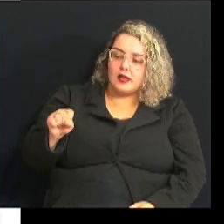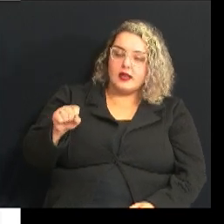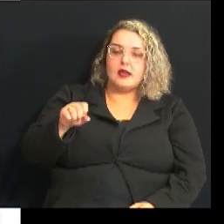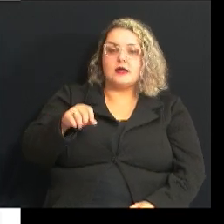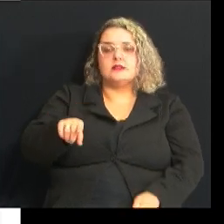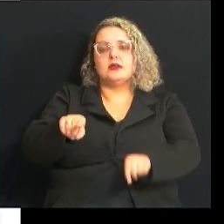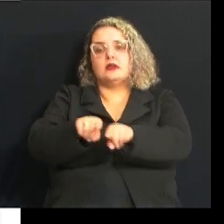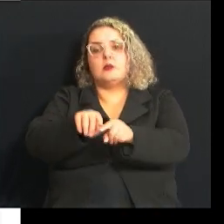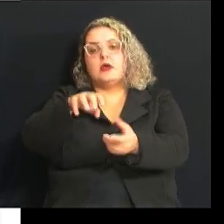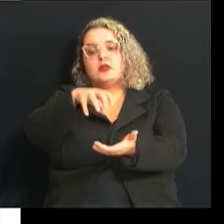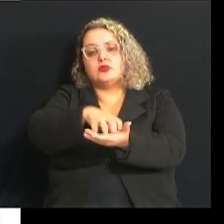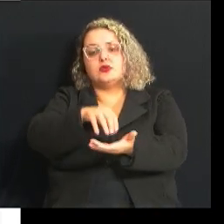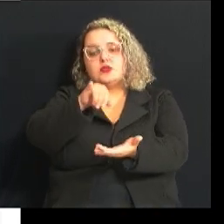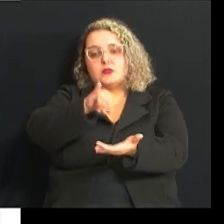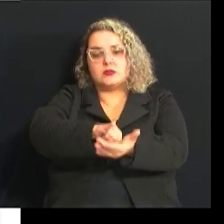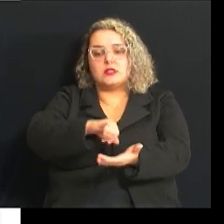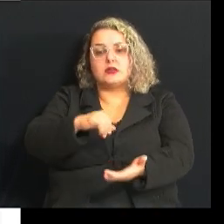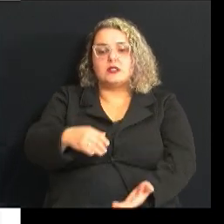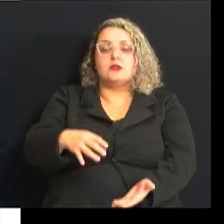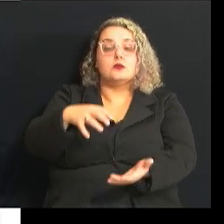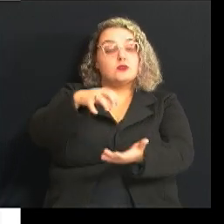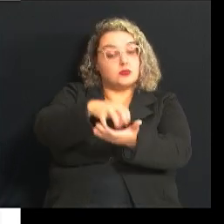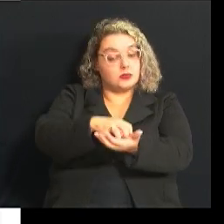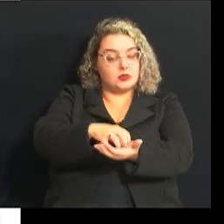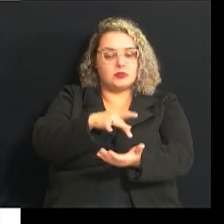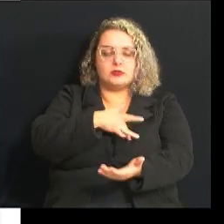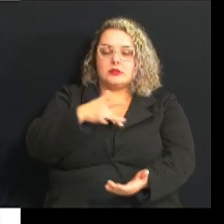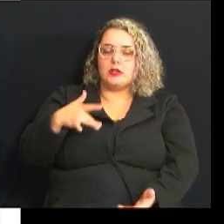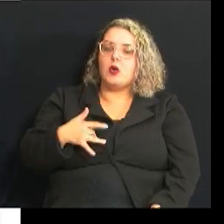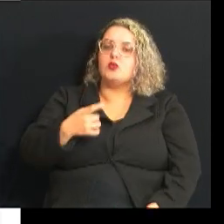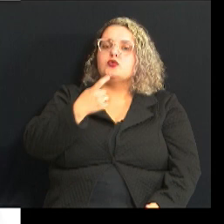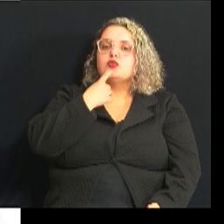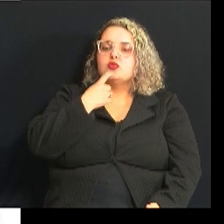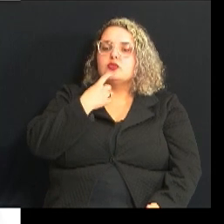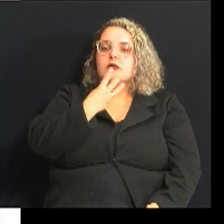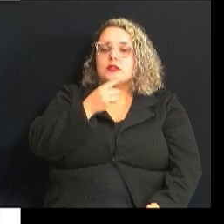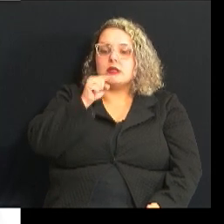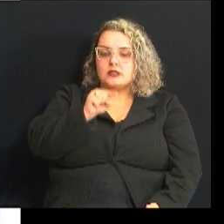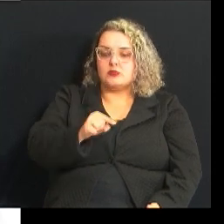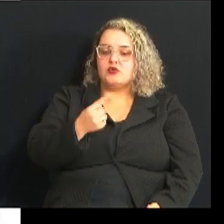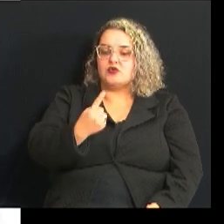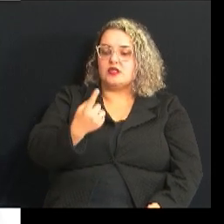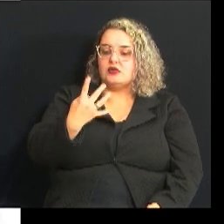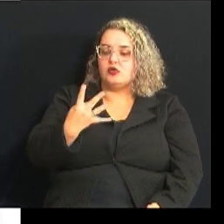de saúde de Campinas. Desses, nós temos